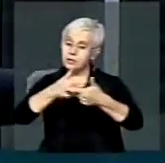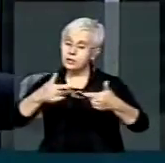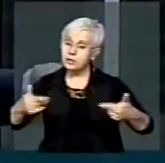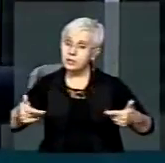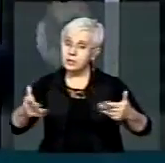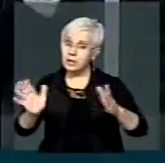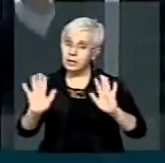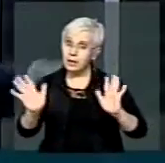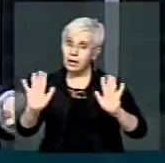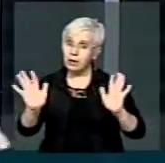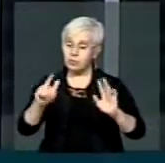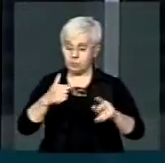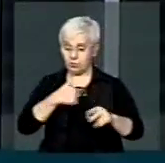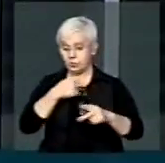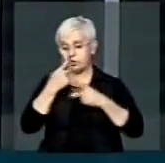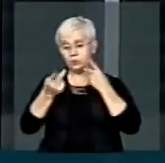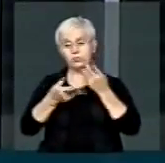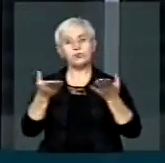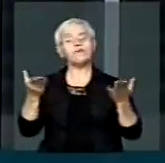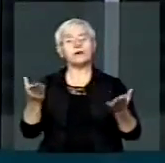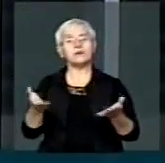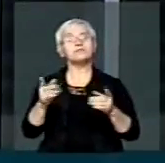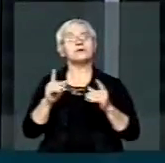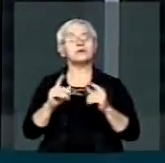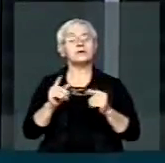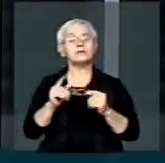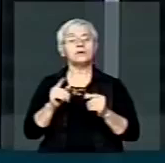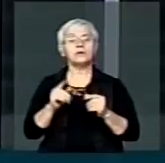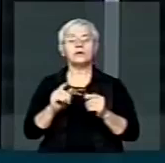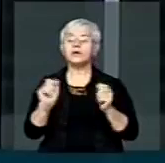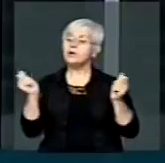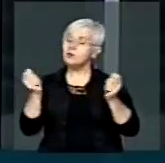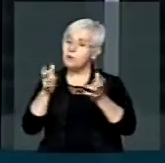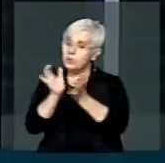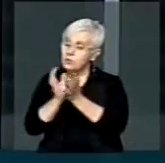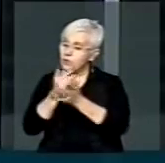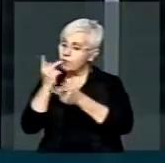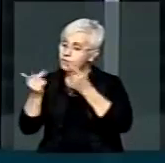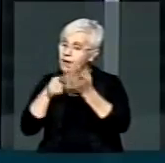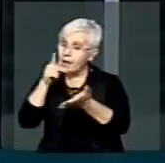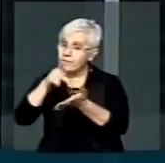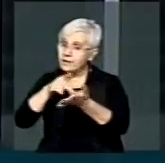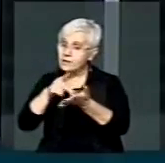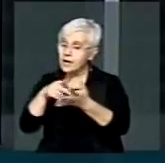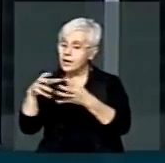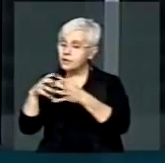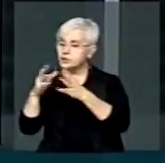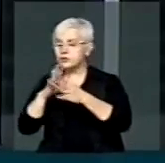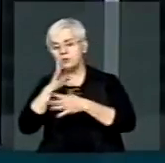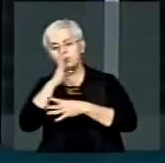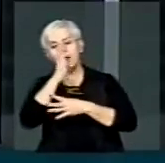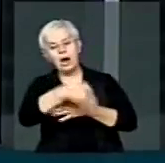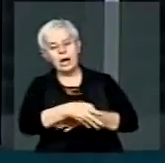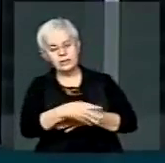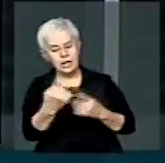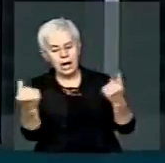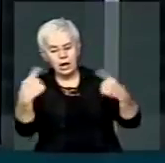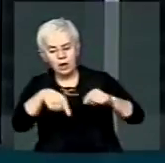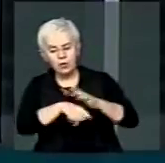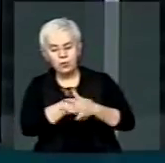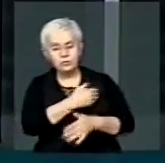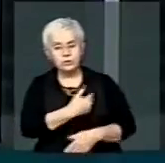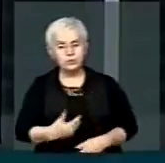que eu estou aqui é para dizer que faltam a verdade aqueles que atacam o nosso governo, porque